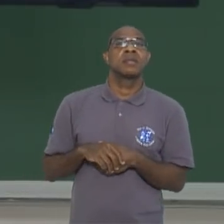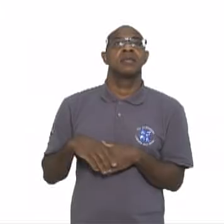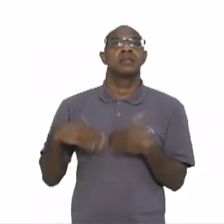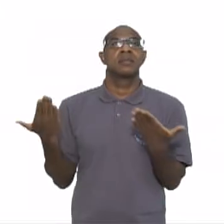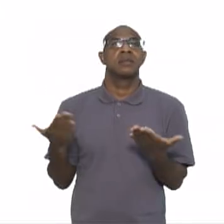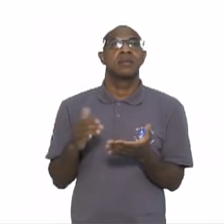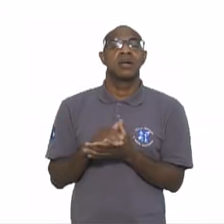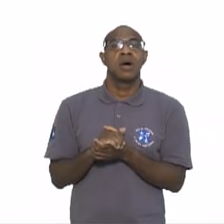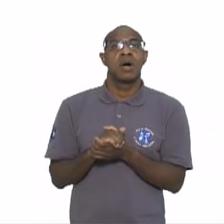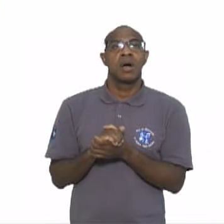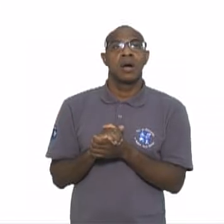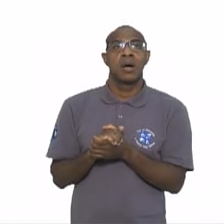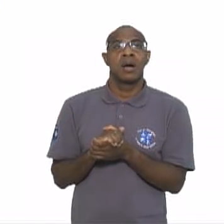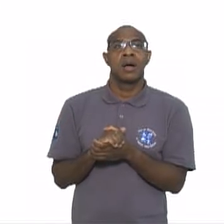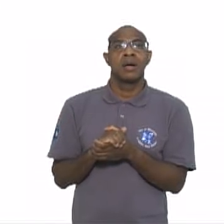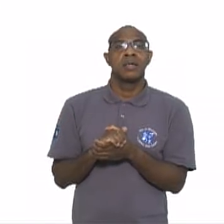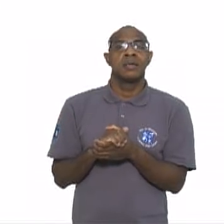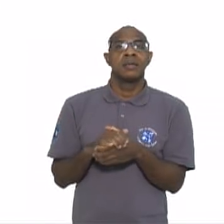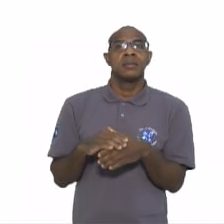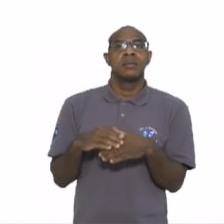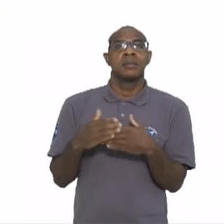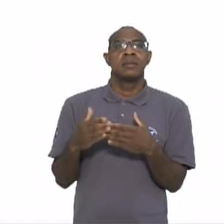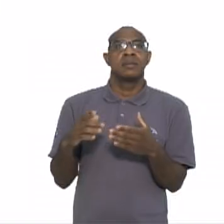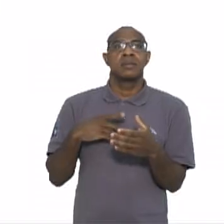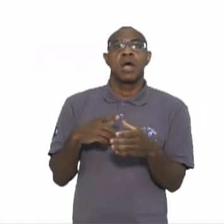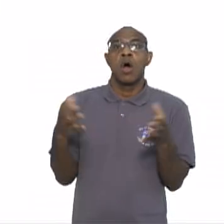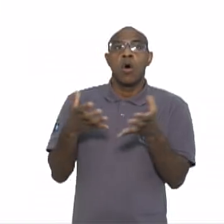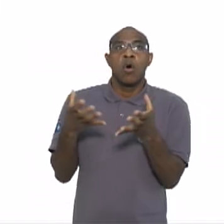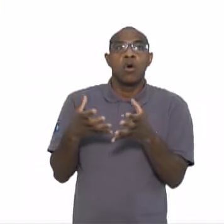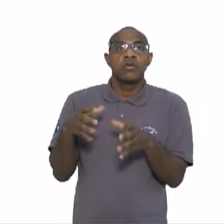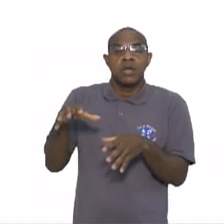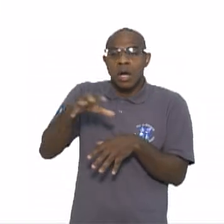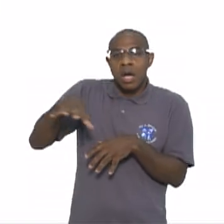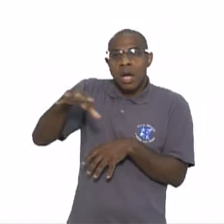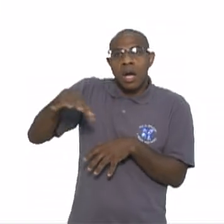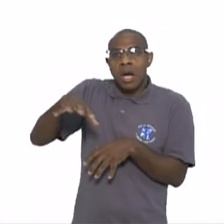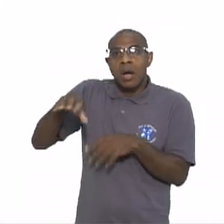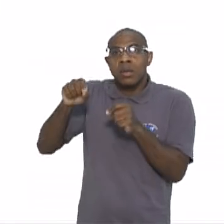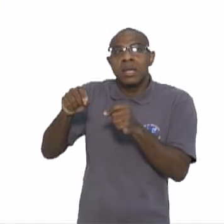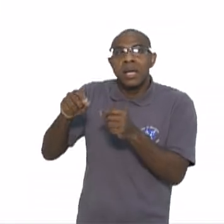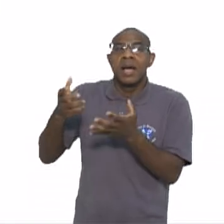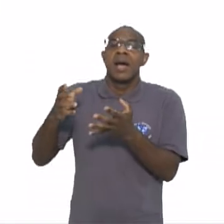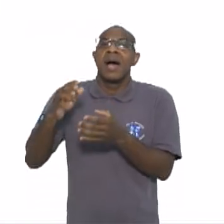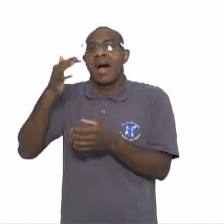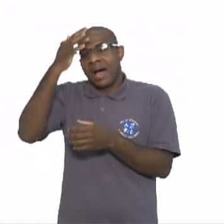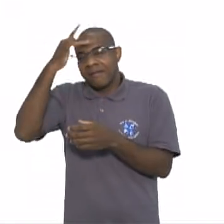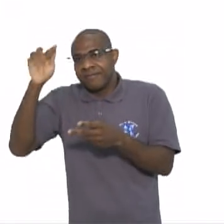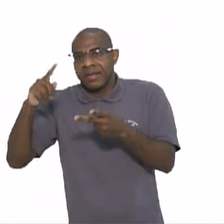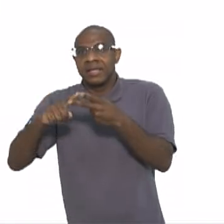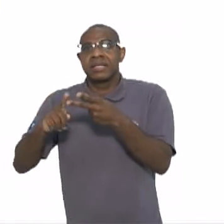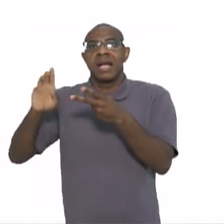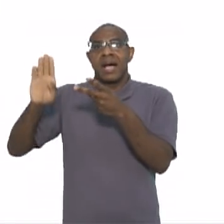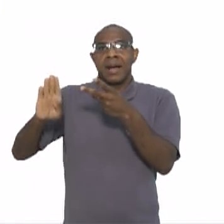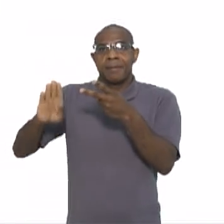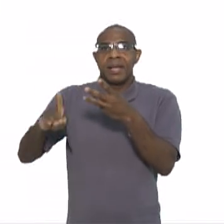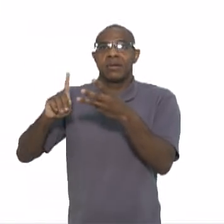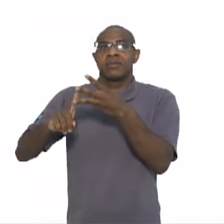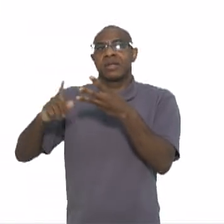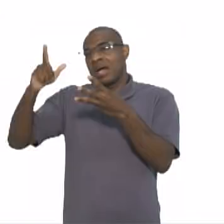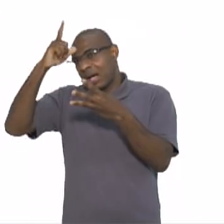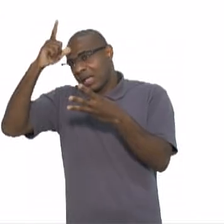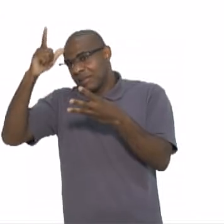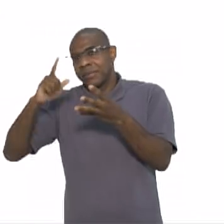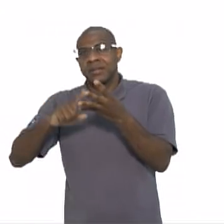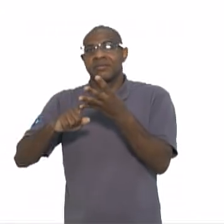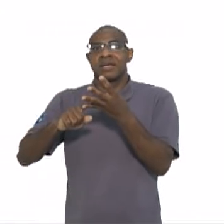as regiões onde hoje se encontram a França, a Bélgica, uma parte da Alemanha e da Suíça. A unificação